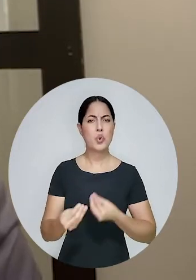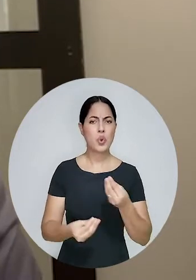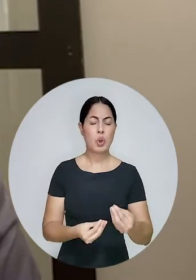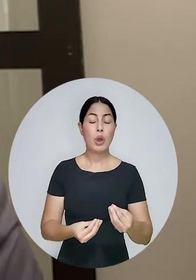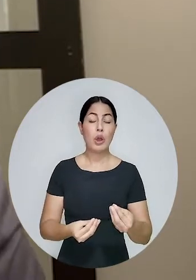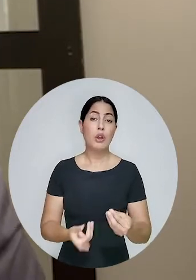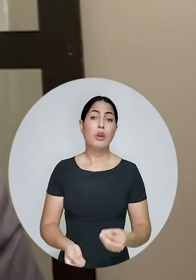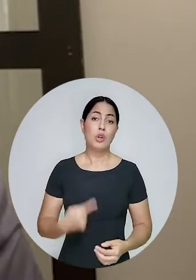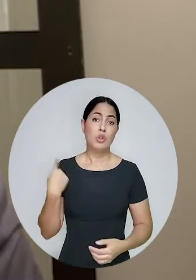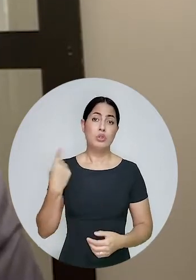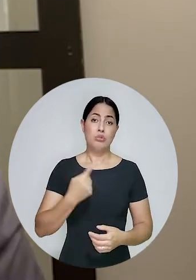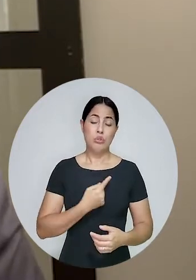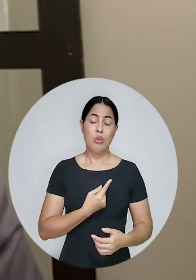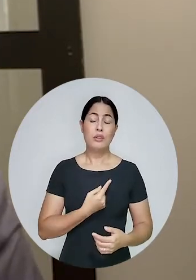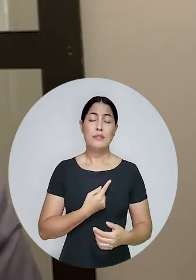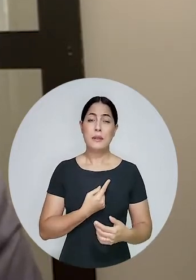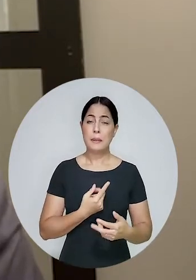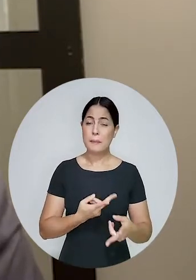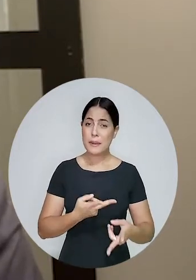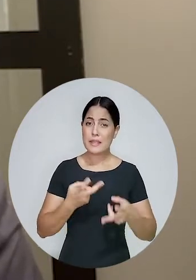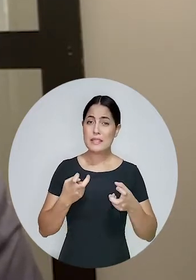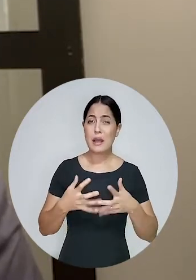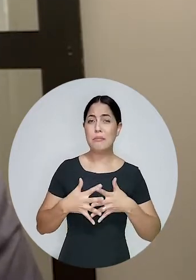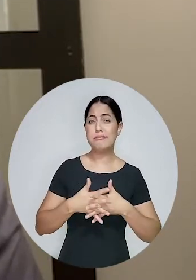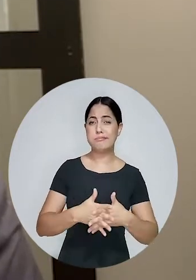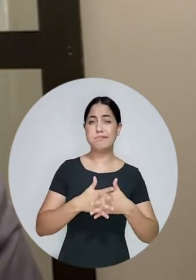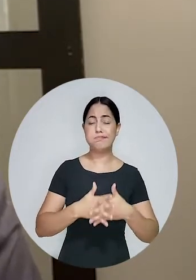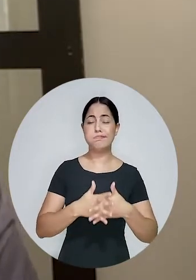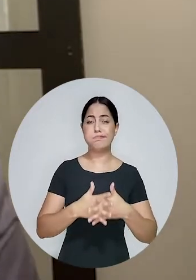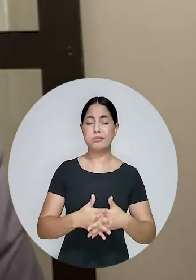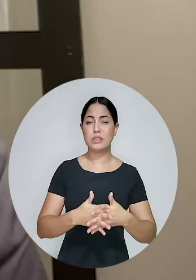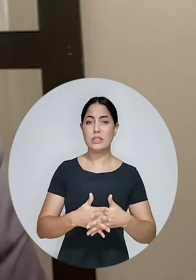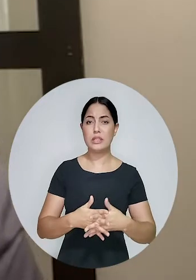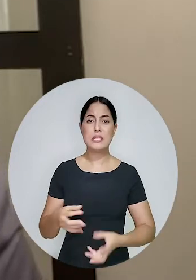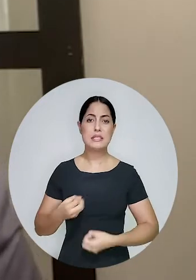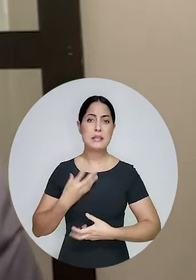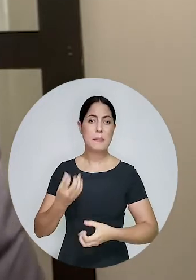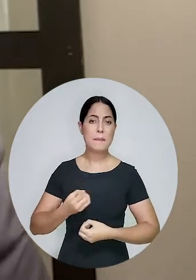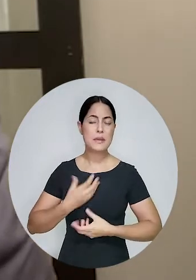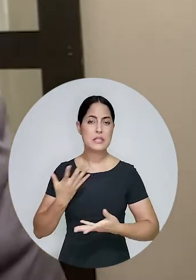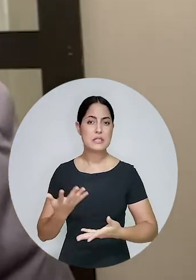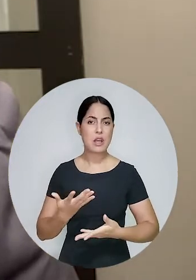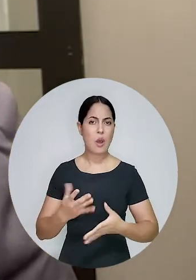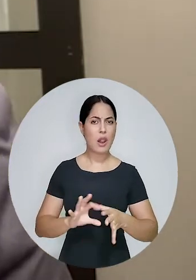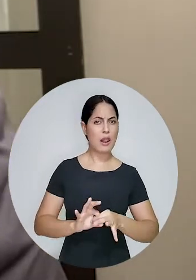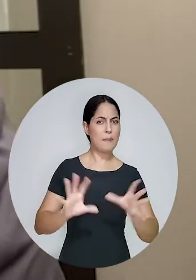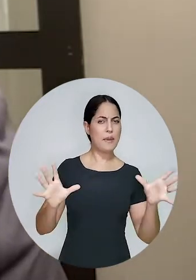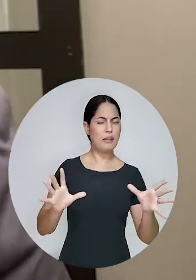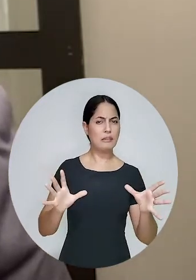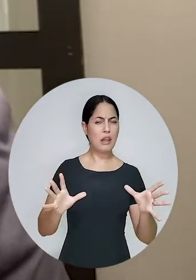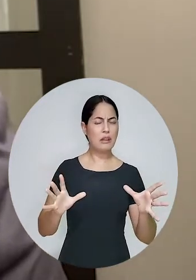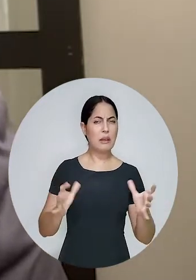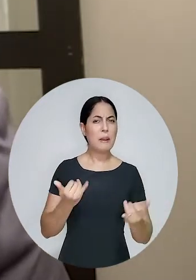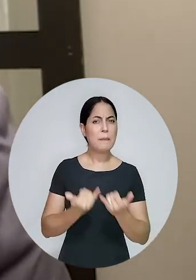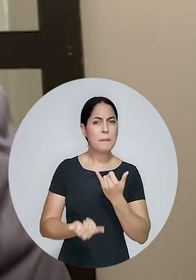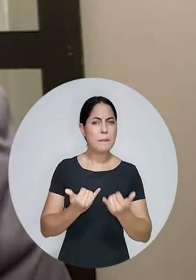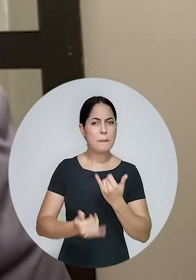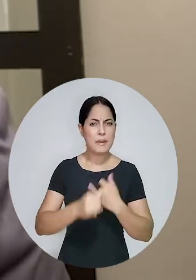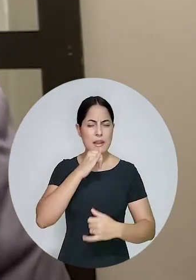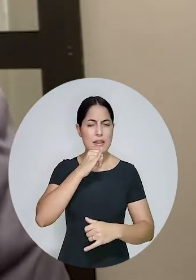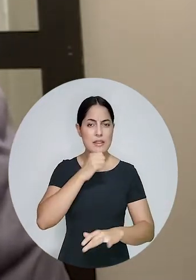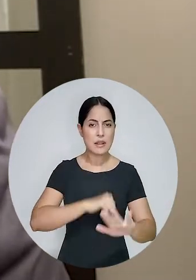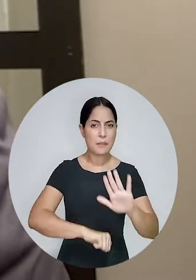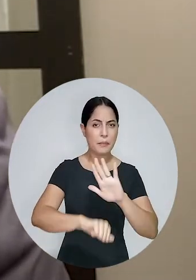a militância ela mostra que nós temos uma confusão entre os limites da liberdade de expressão.